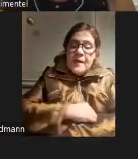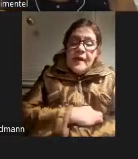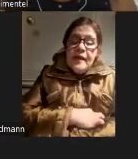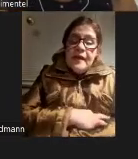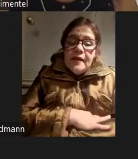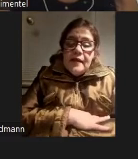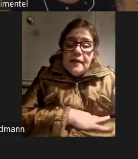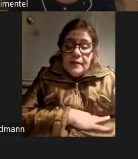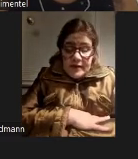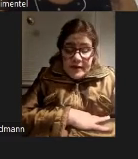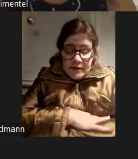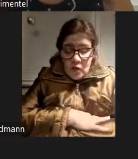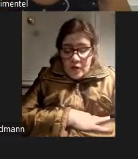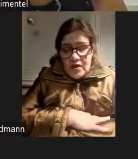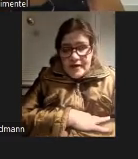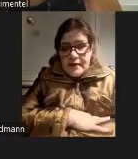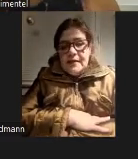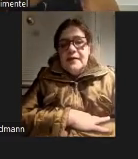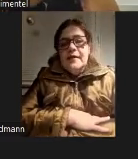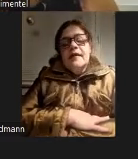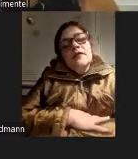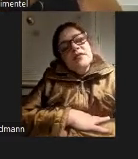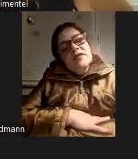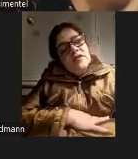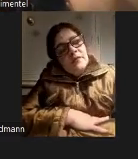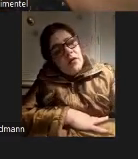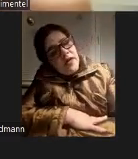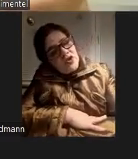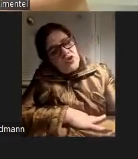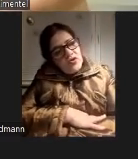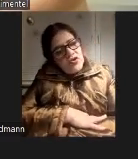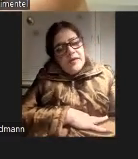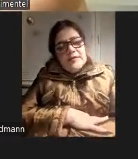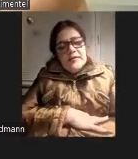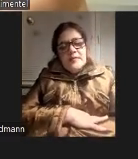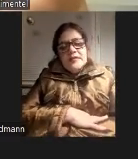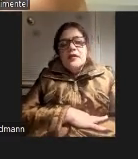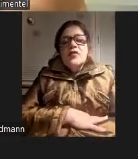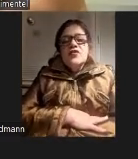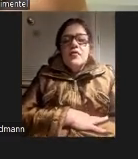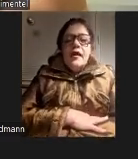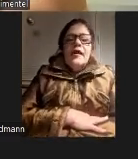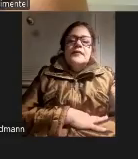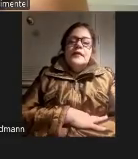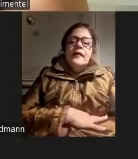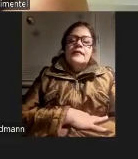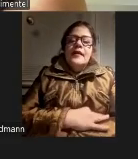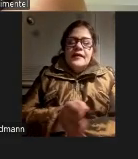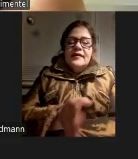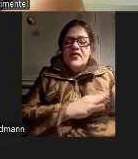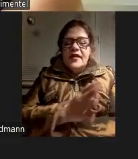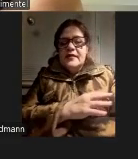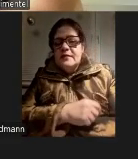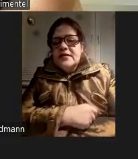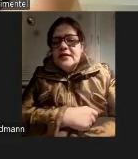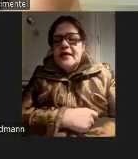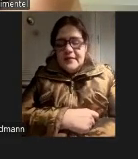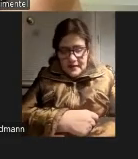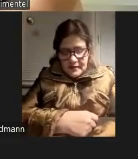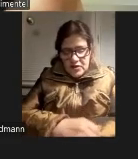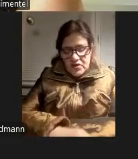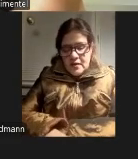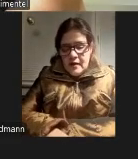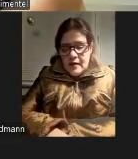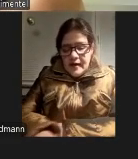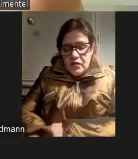Brasil. E me dedico com a geriatria, inclusive também com questões de medicina psicossomática, né, que é diferente de